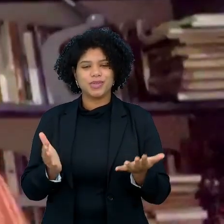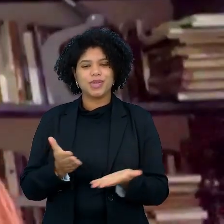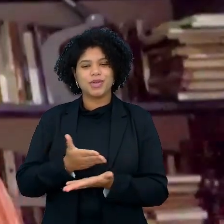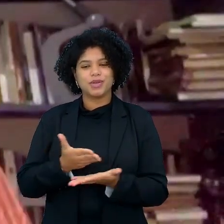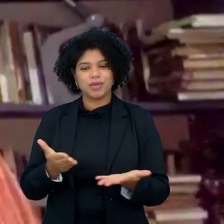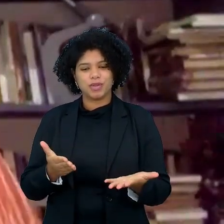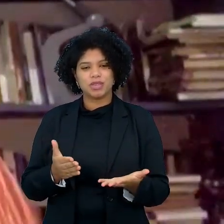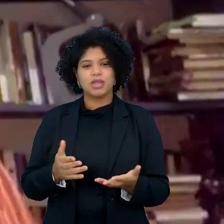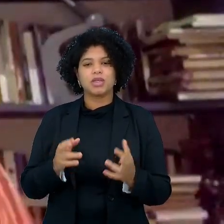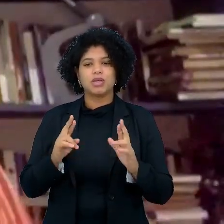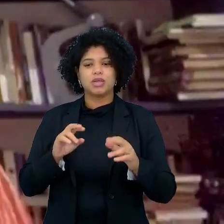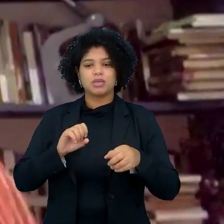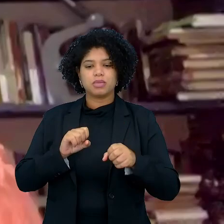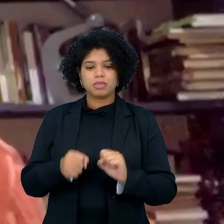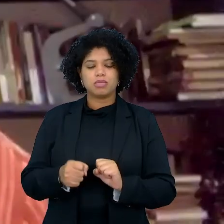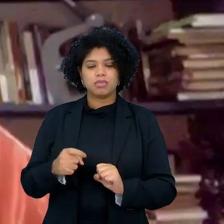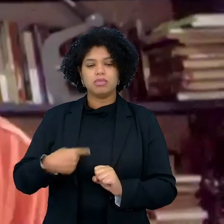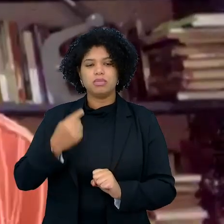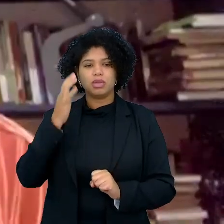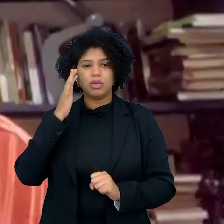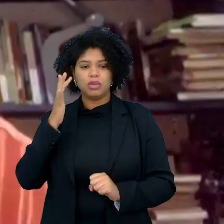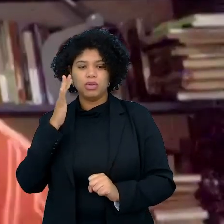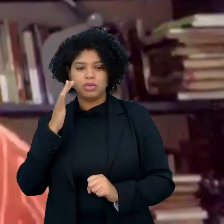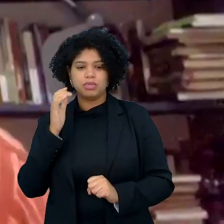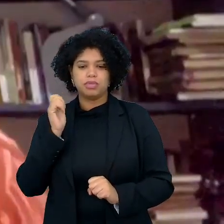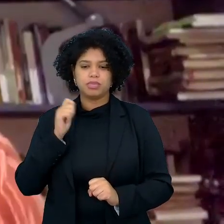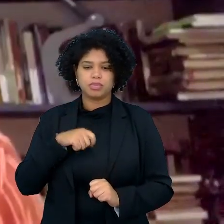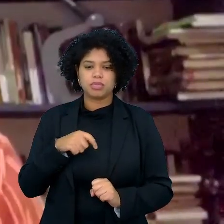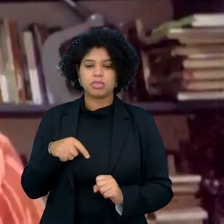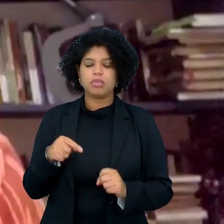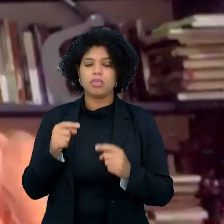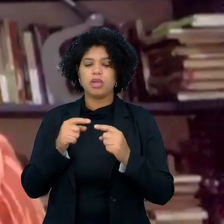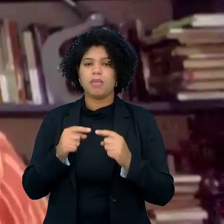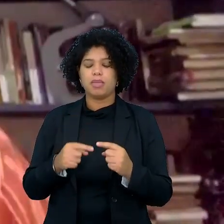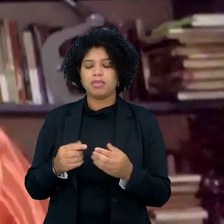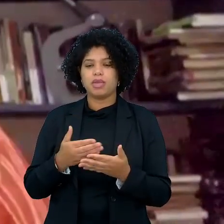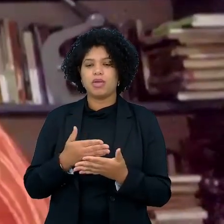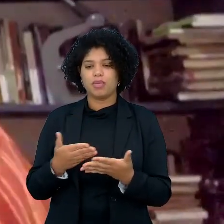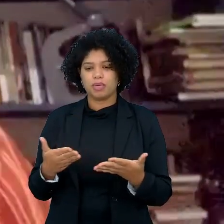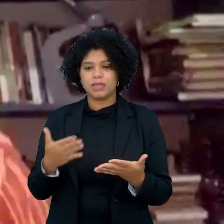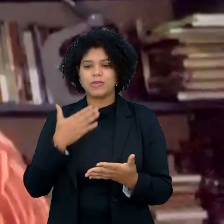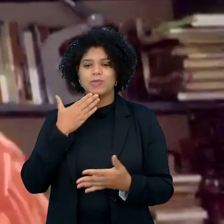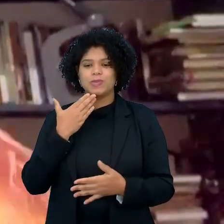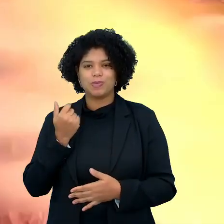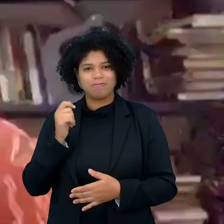que as nossas reflexões, né, tenham chegado a vocês de uma forma